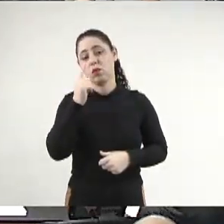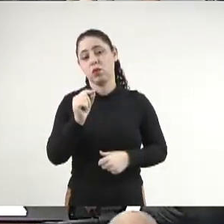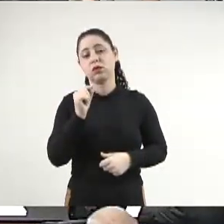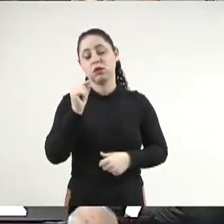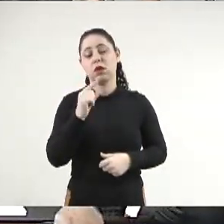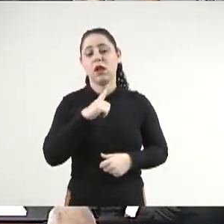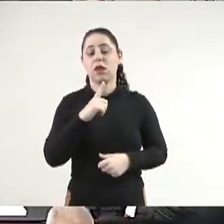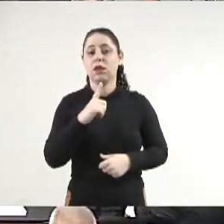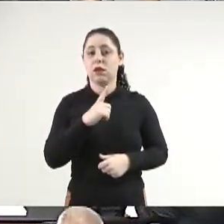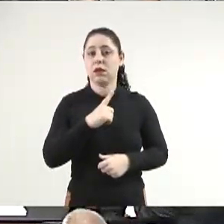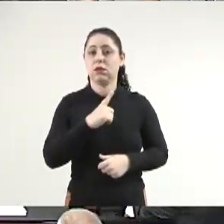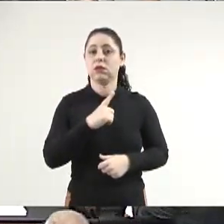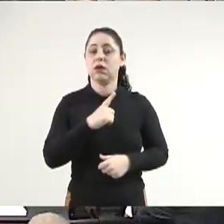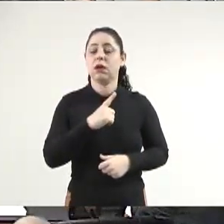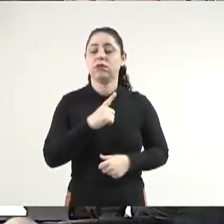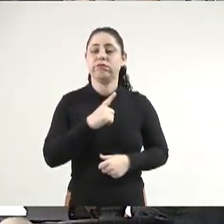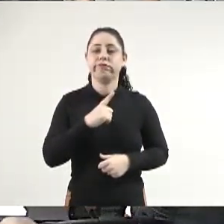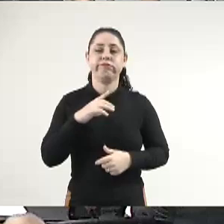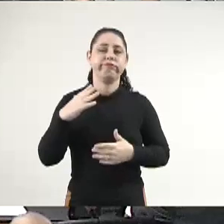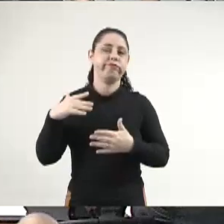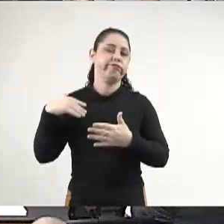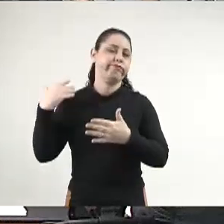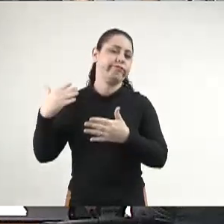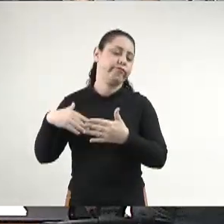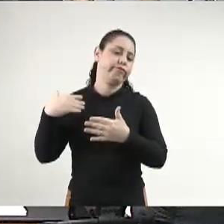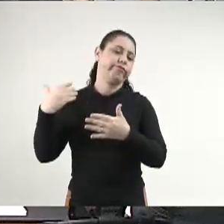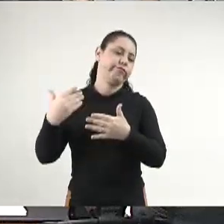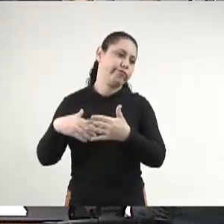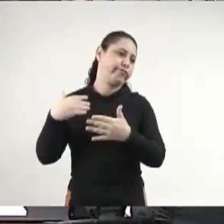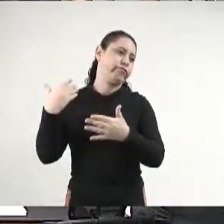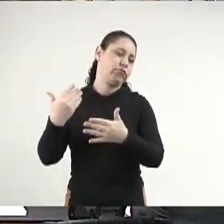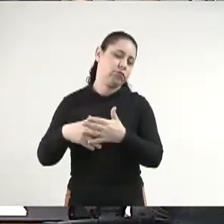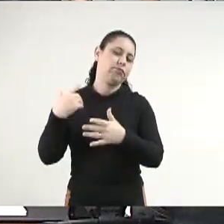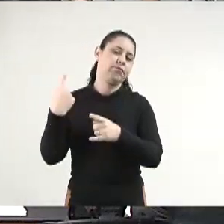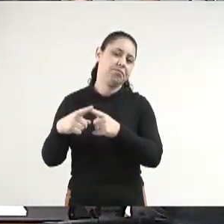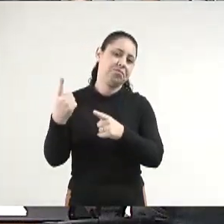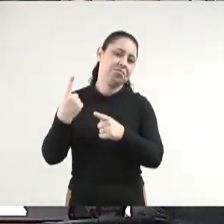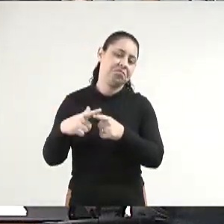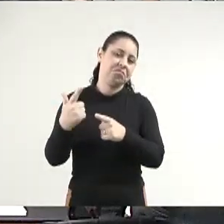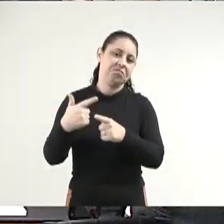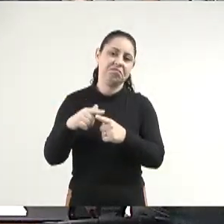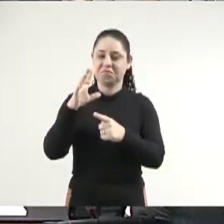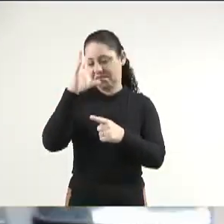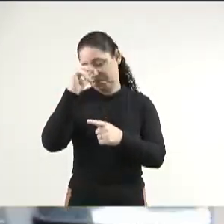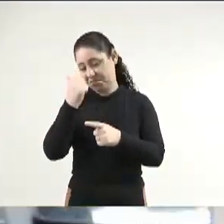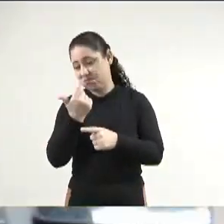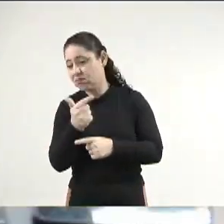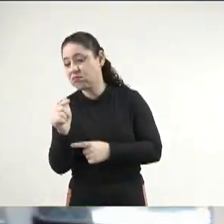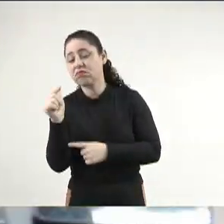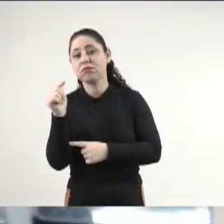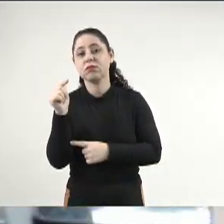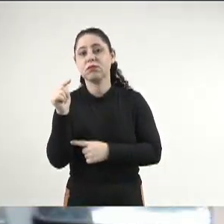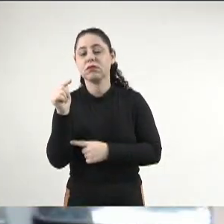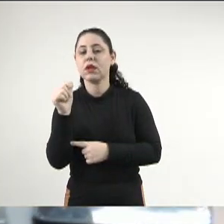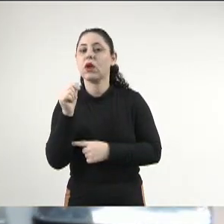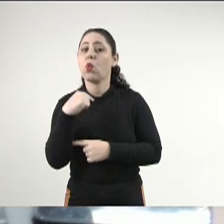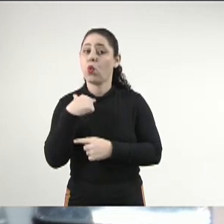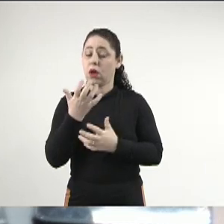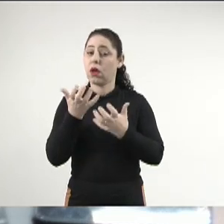caso que realmente vinha se arrastando há tanto tempo, e eu espero que com